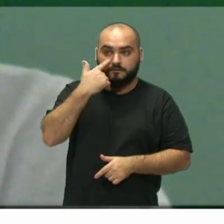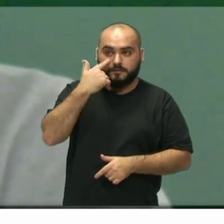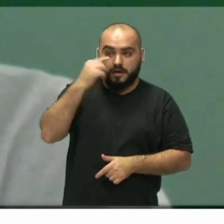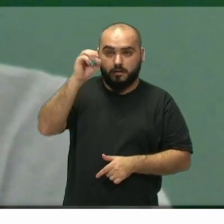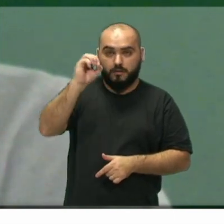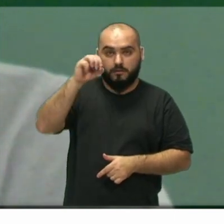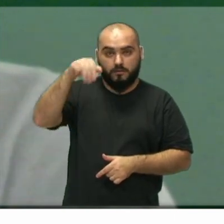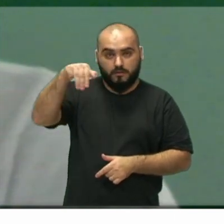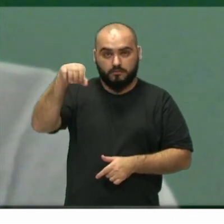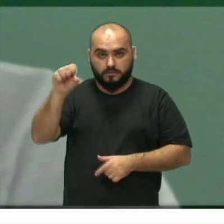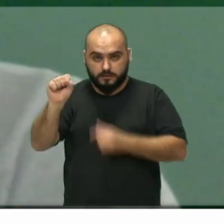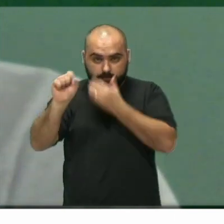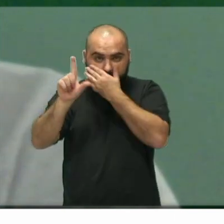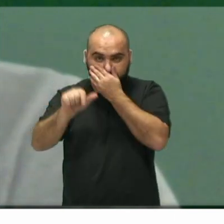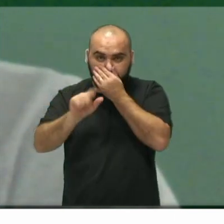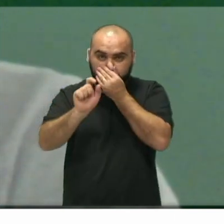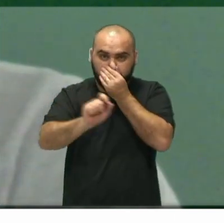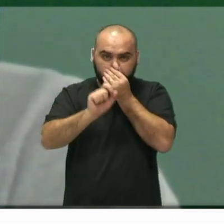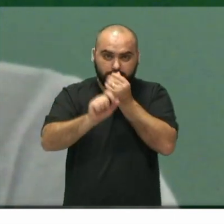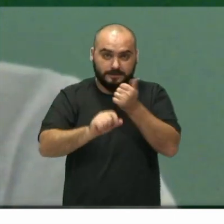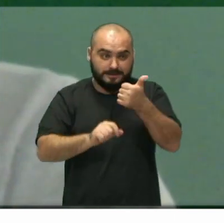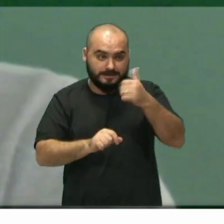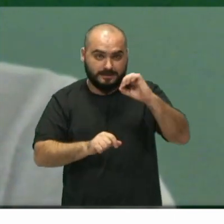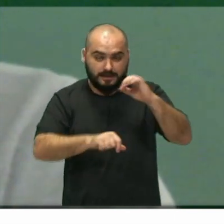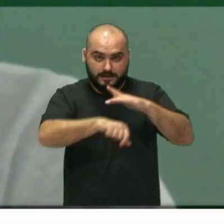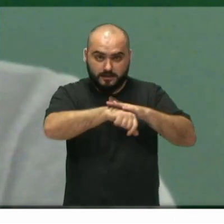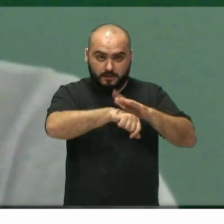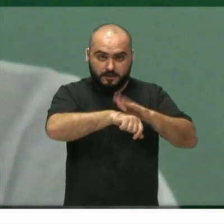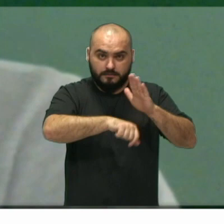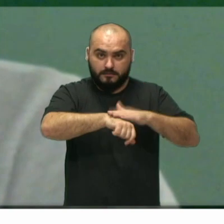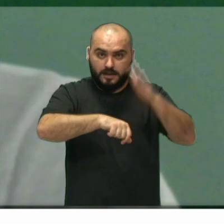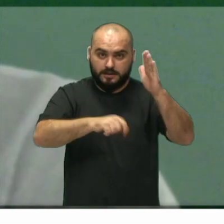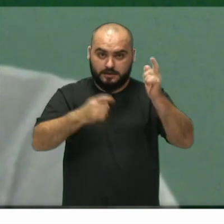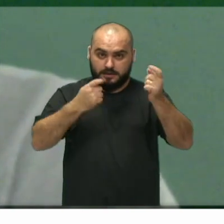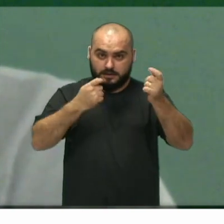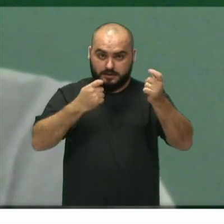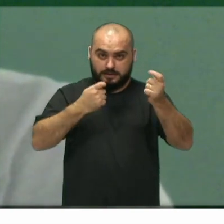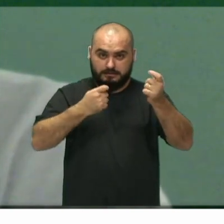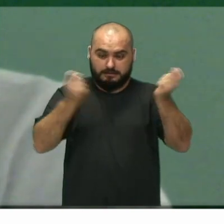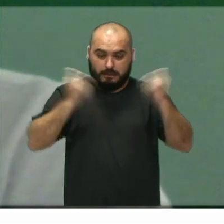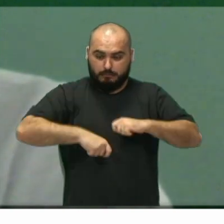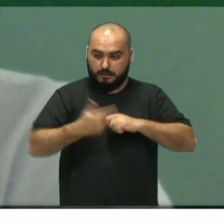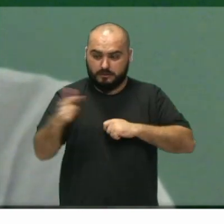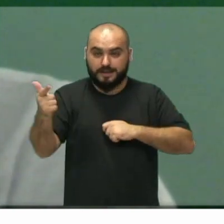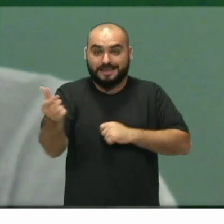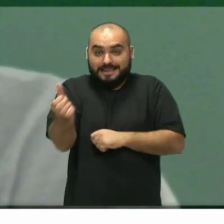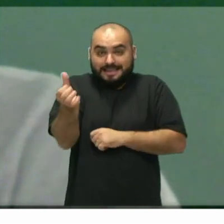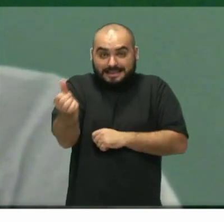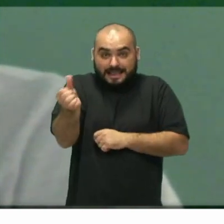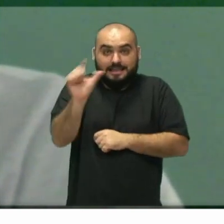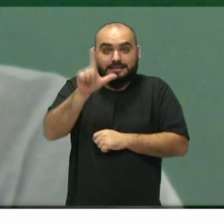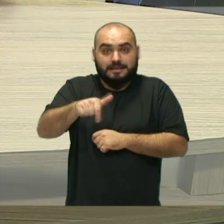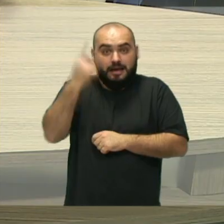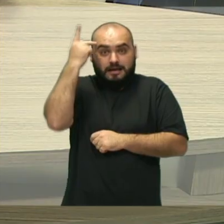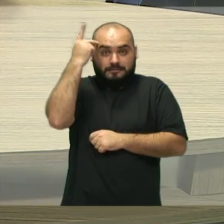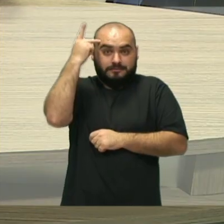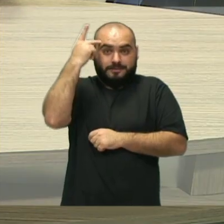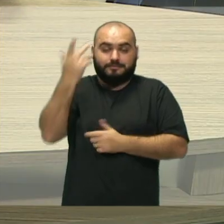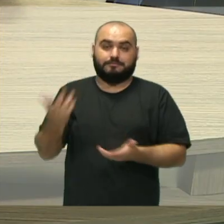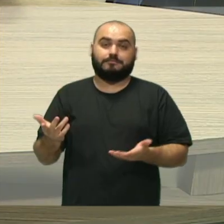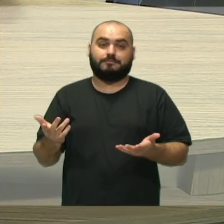Mundial da Saúde, das 10 doenças mais incapacitantes, 6 são psiquiátricas. Ou